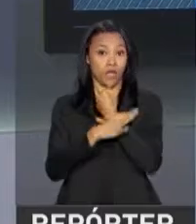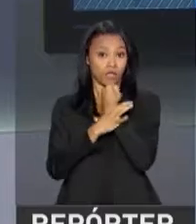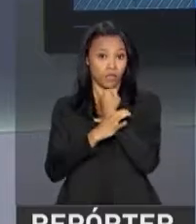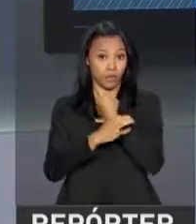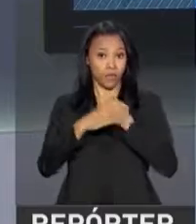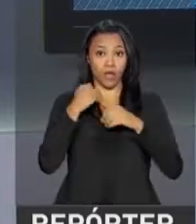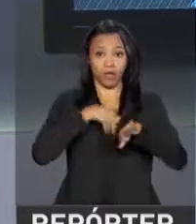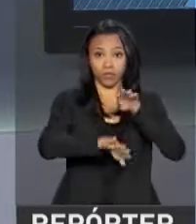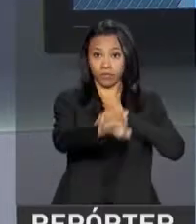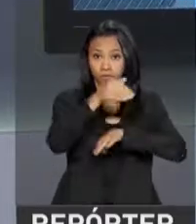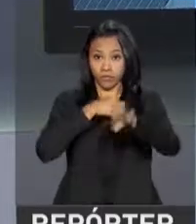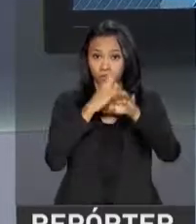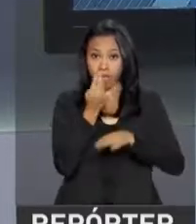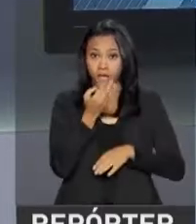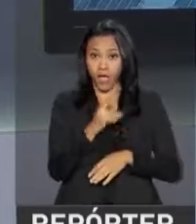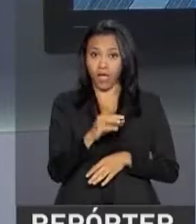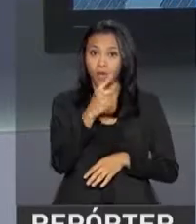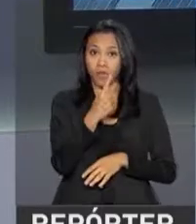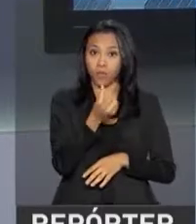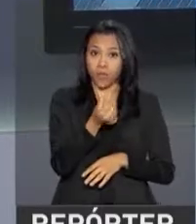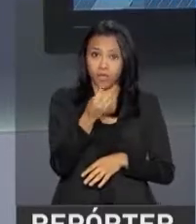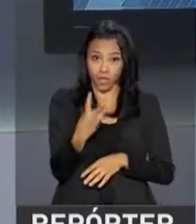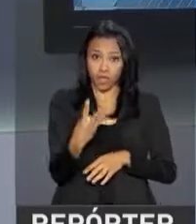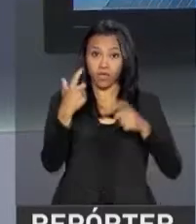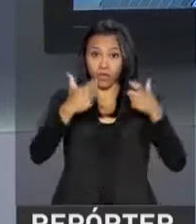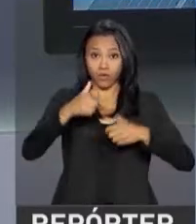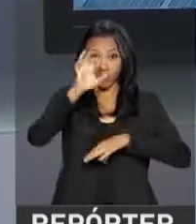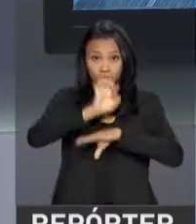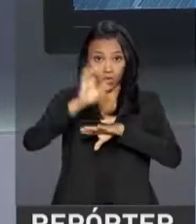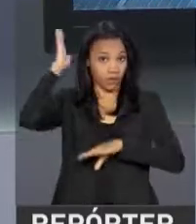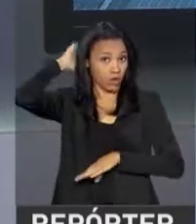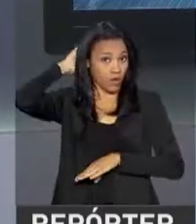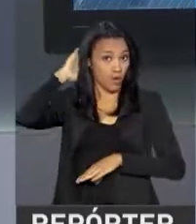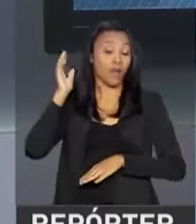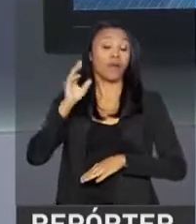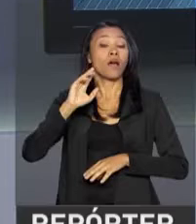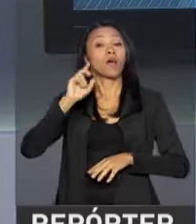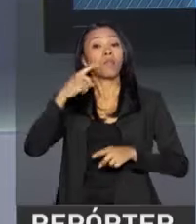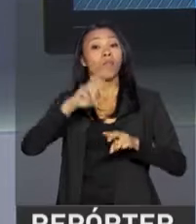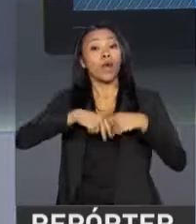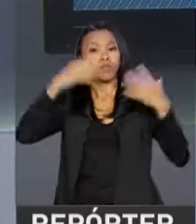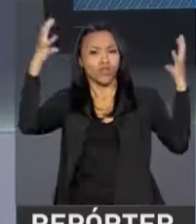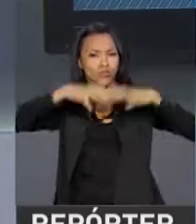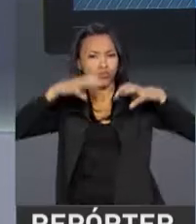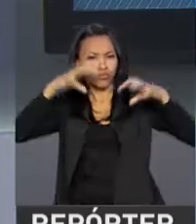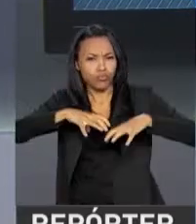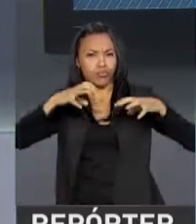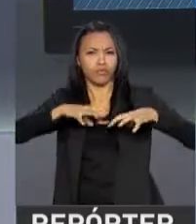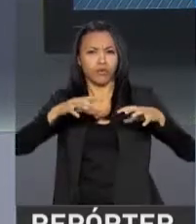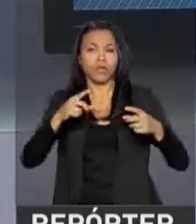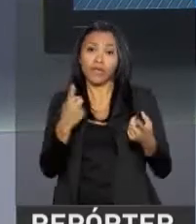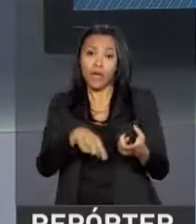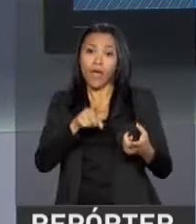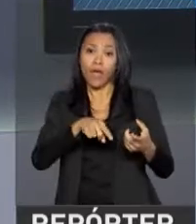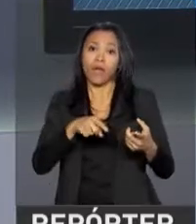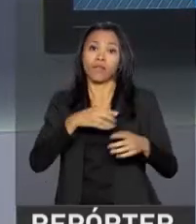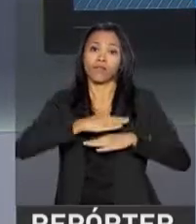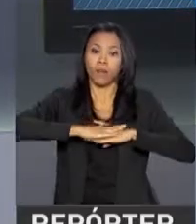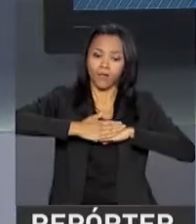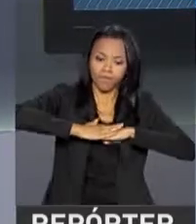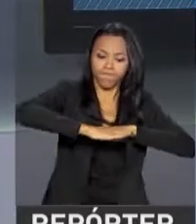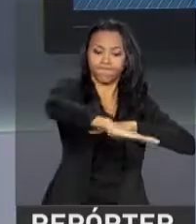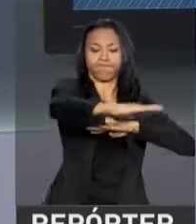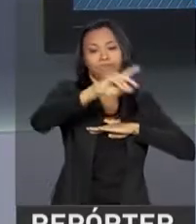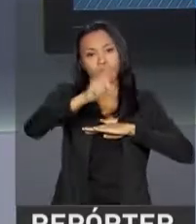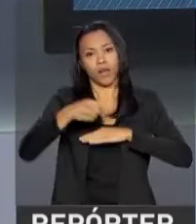pará prejudicado pelas fortes chuvas a estrada é importante para o escoamento da safra da região norte do país o repórter